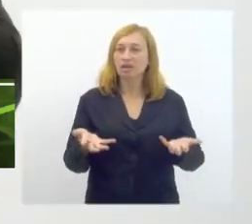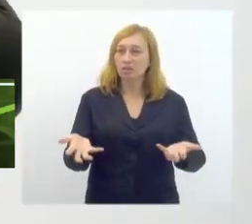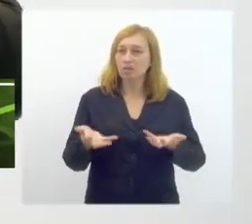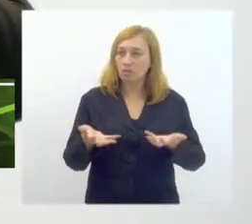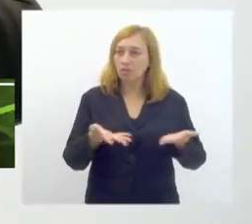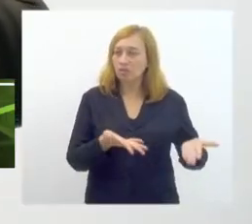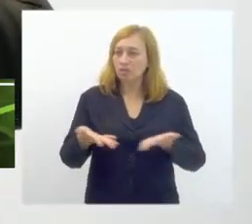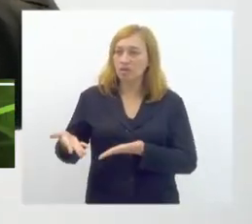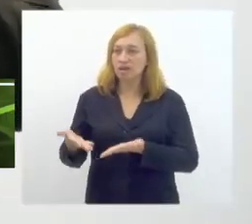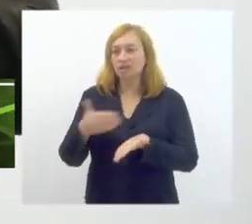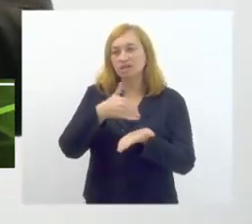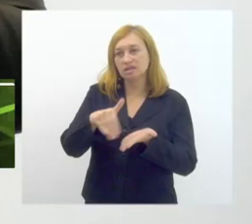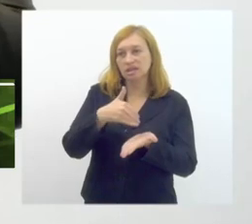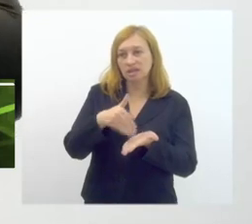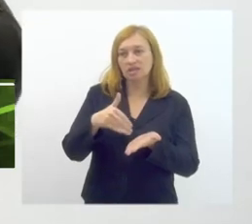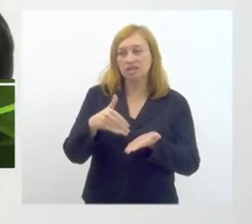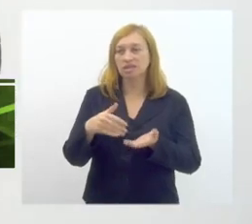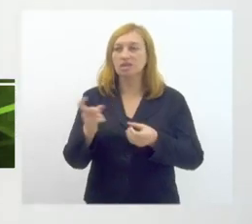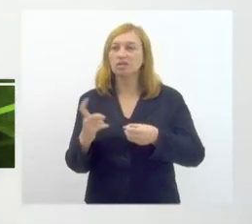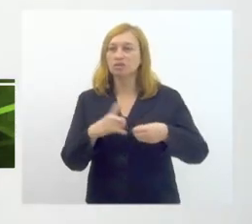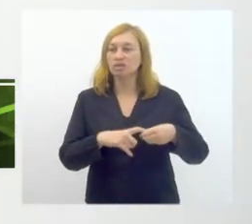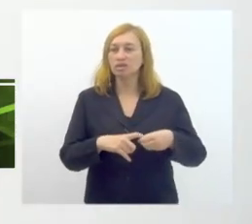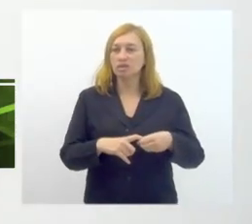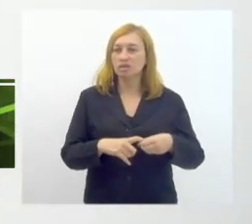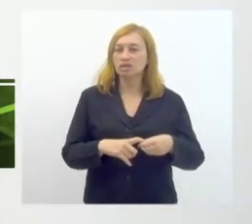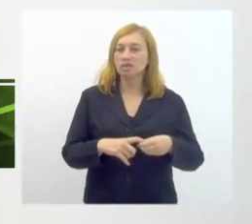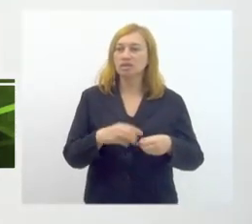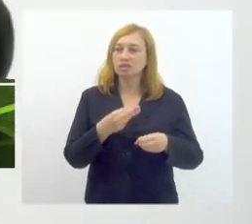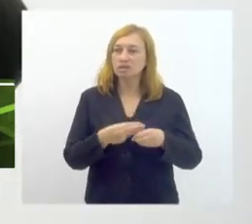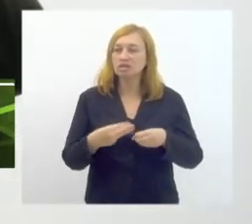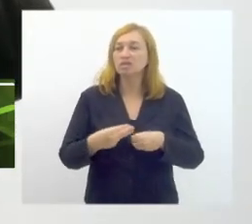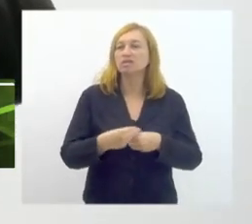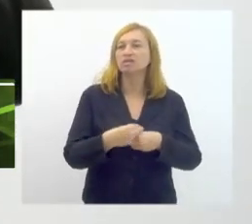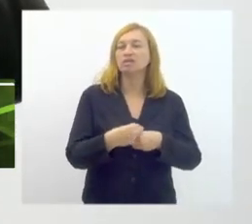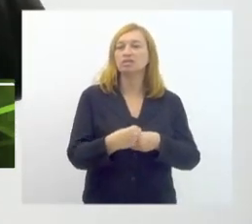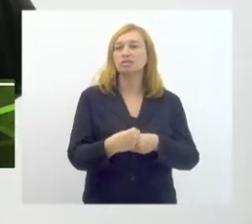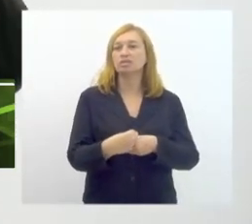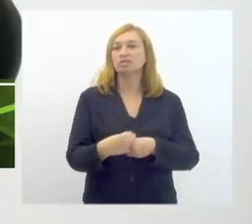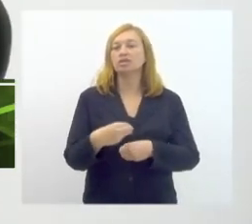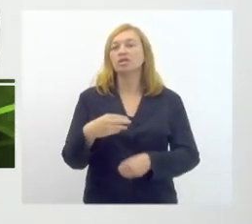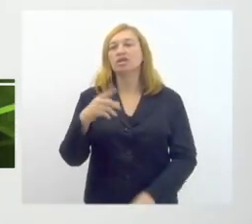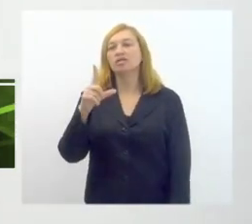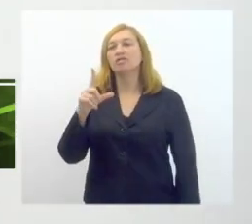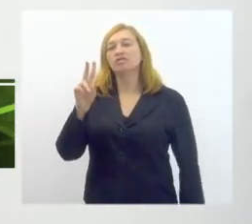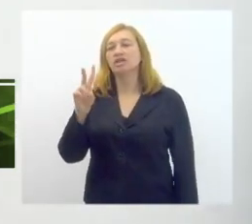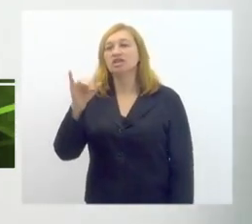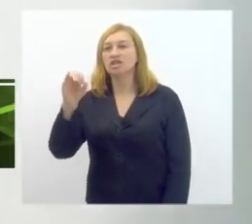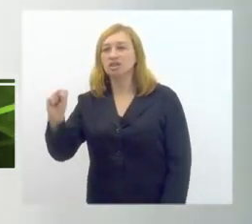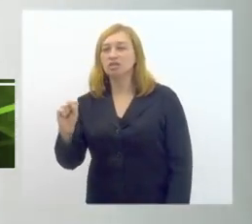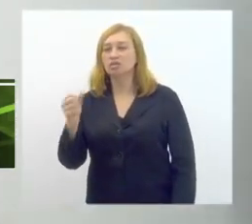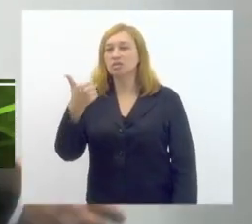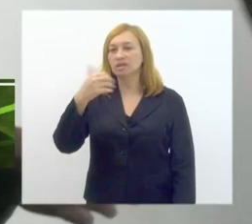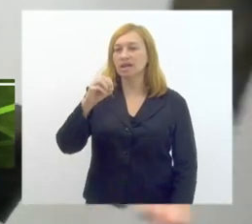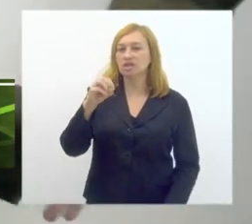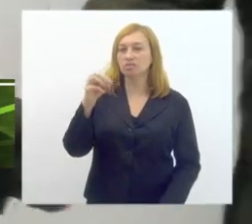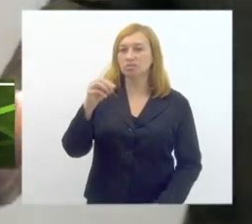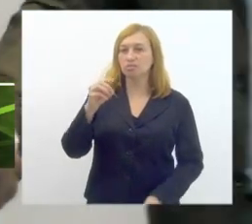convidar o secretário executivo do Consórcio Intermunicipal de Desenvolvimento do Norte e Noroeste Fluminense, o senhor Vinícius Viana, no tempo de 10